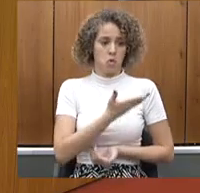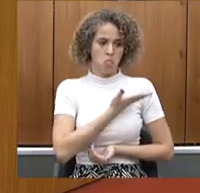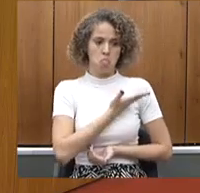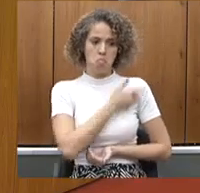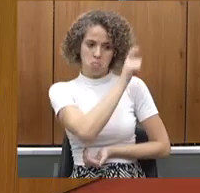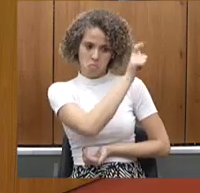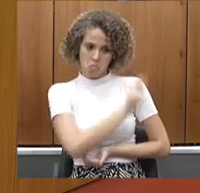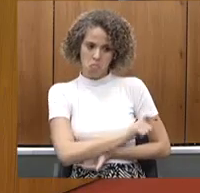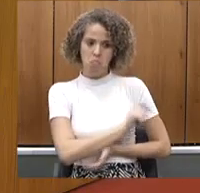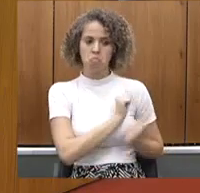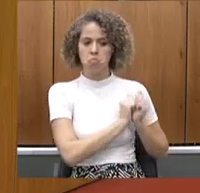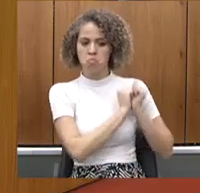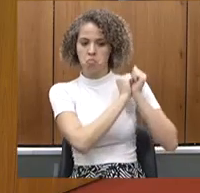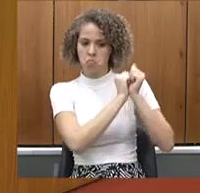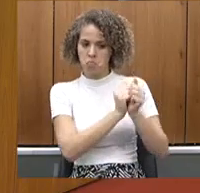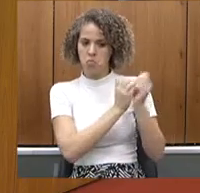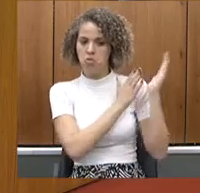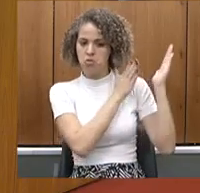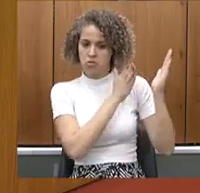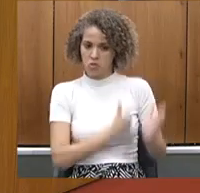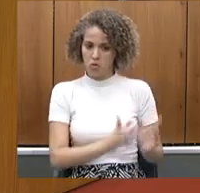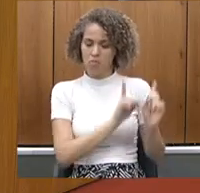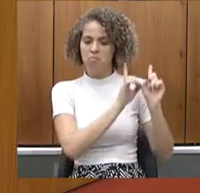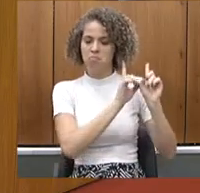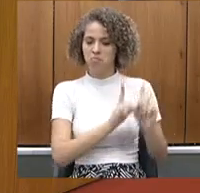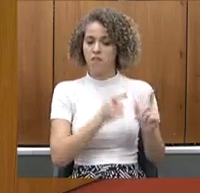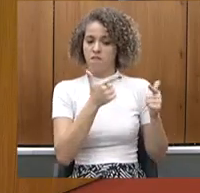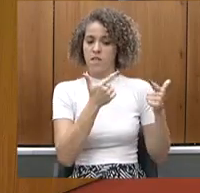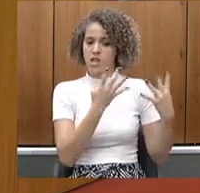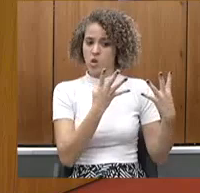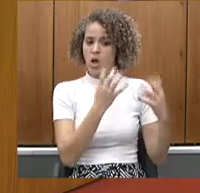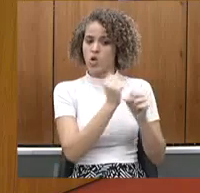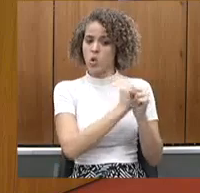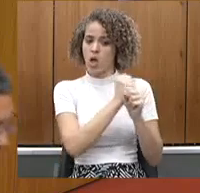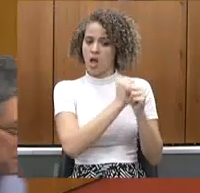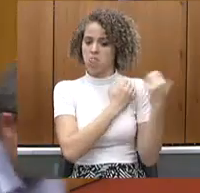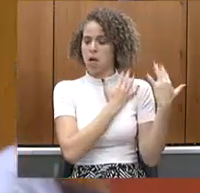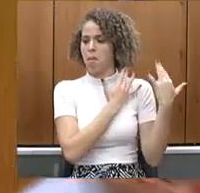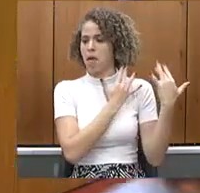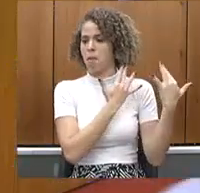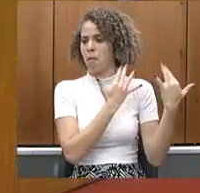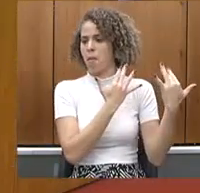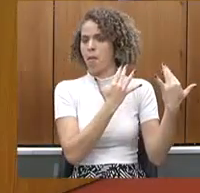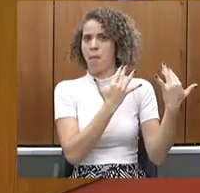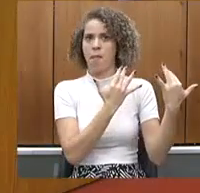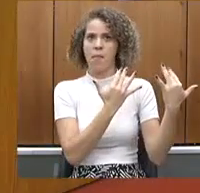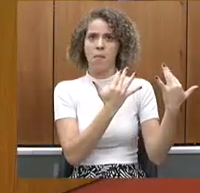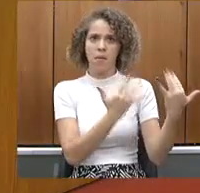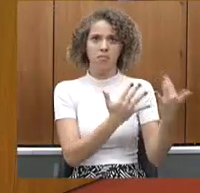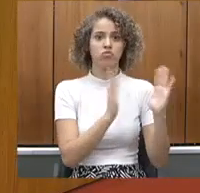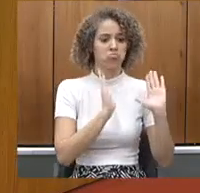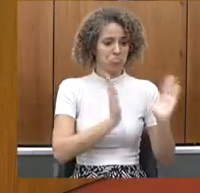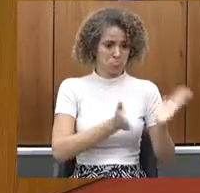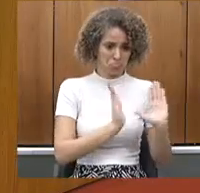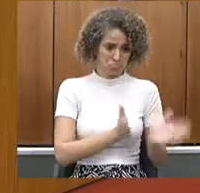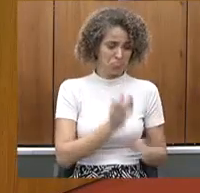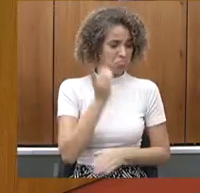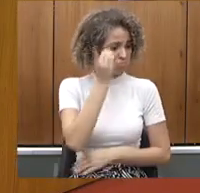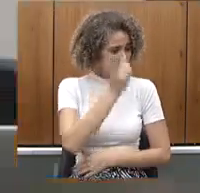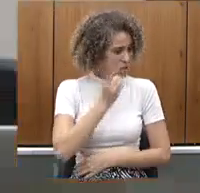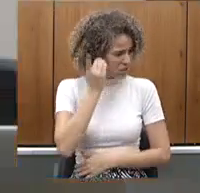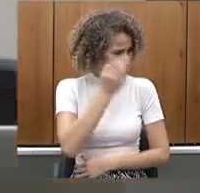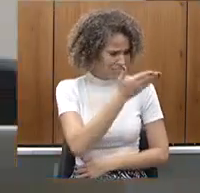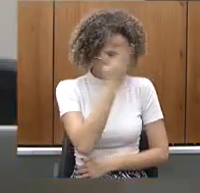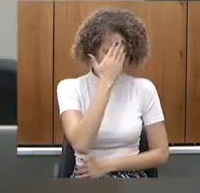Dalmo Ribeiro Chegamos aqui junto o mesmo mandato estamos com 24 anos de mandatos então Deputado a gente